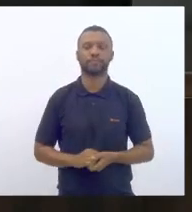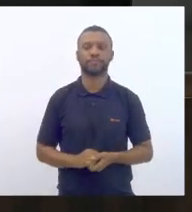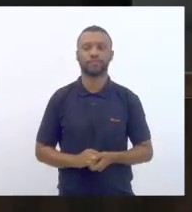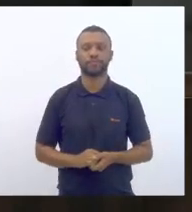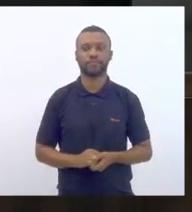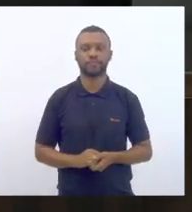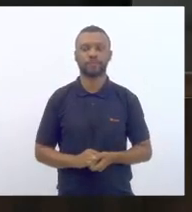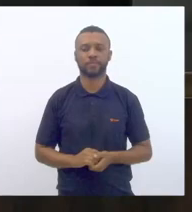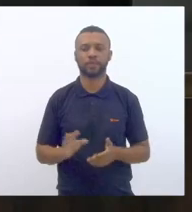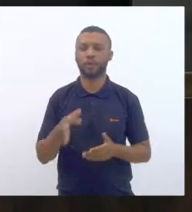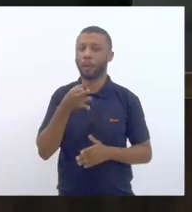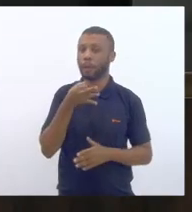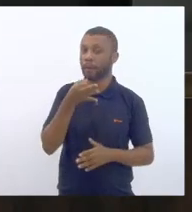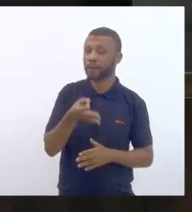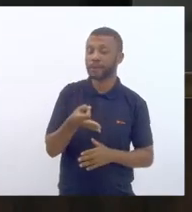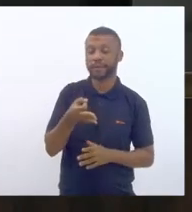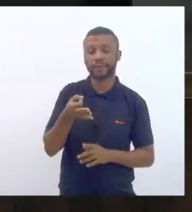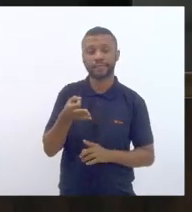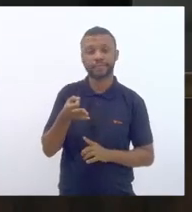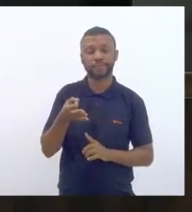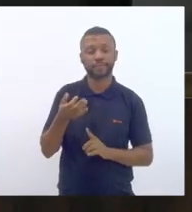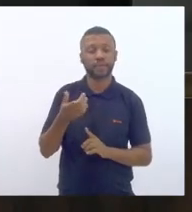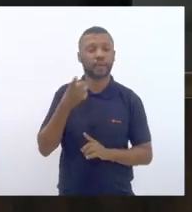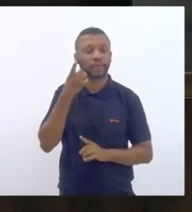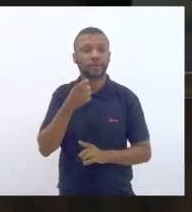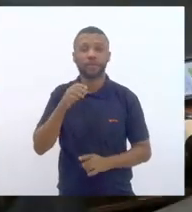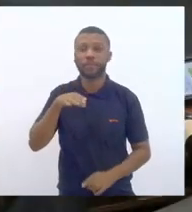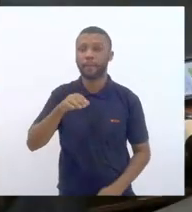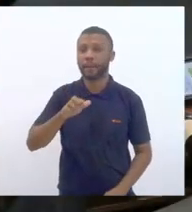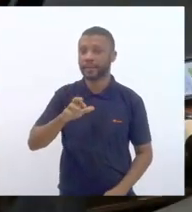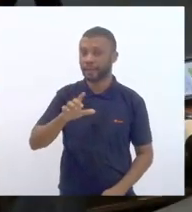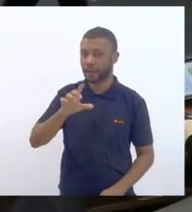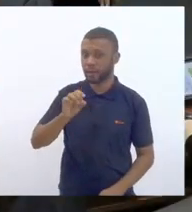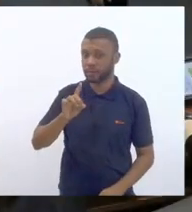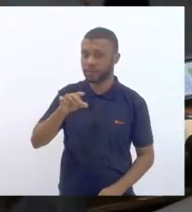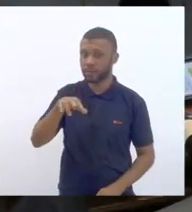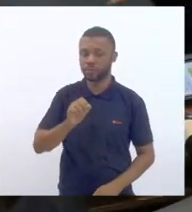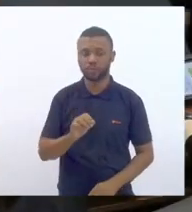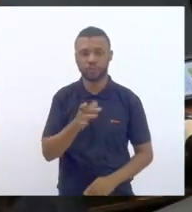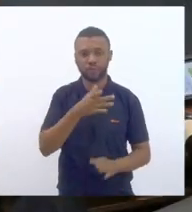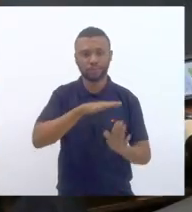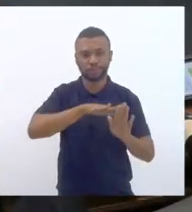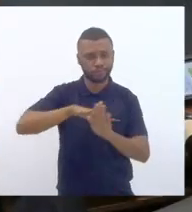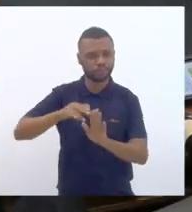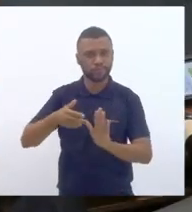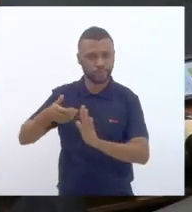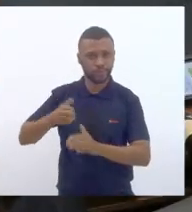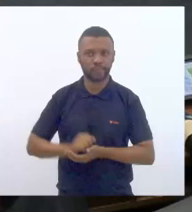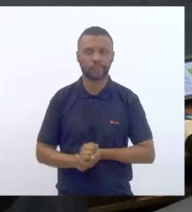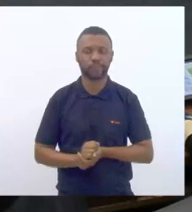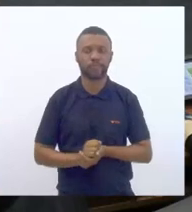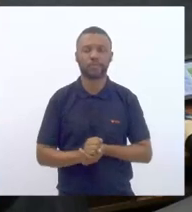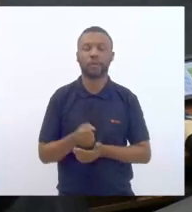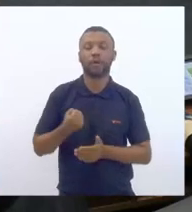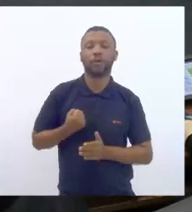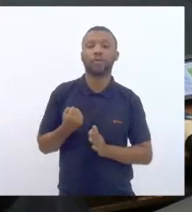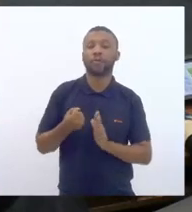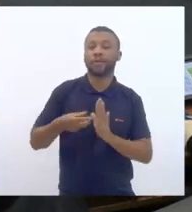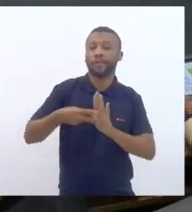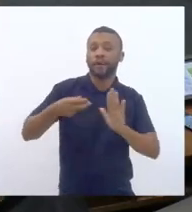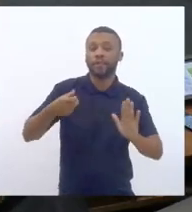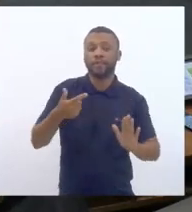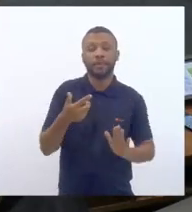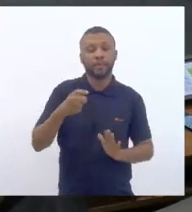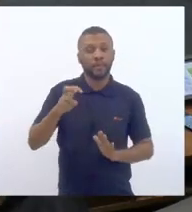Qual é o parecer, deputado Marcelo Dino? Pela derrubada, senhor presidente. Vamos ao 25º, que é o veto